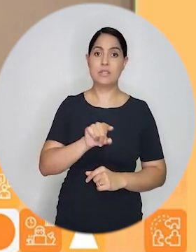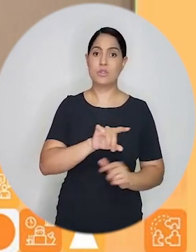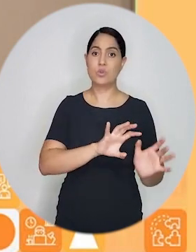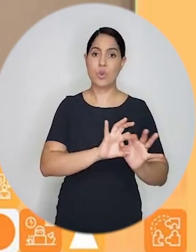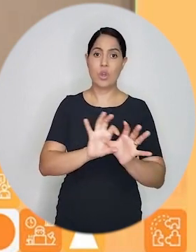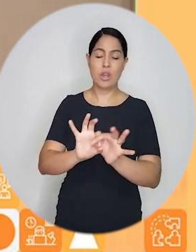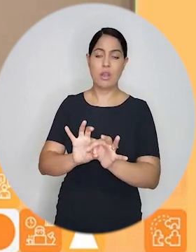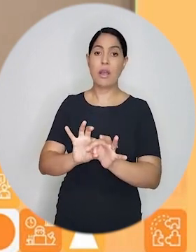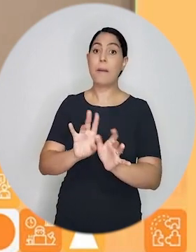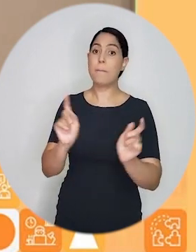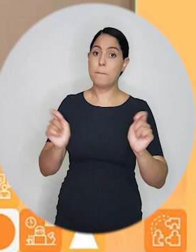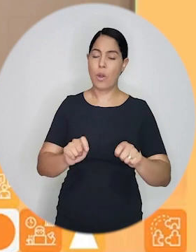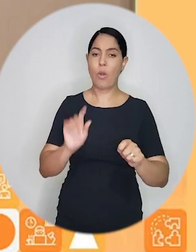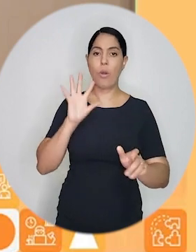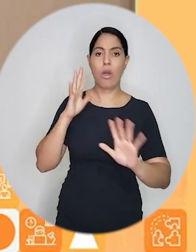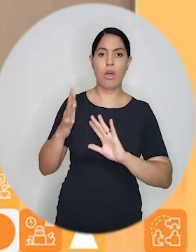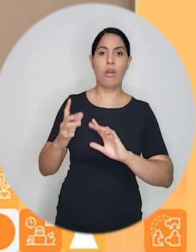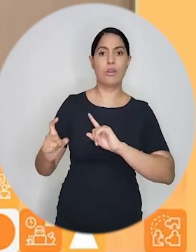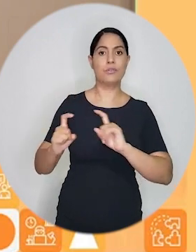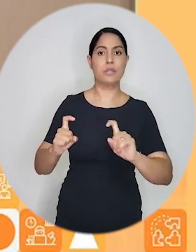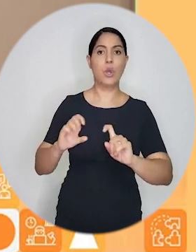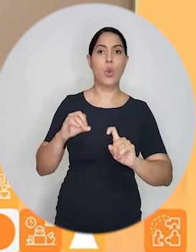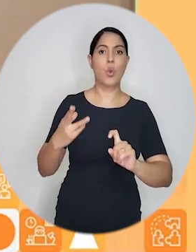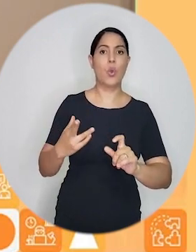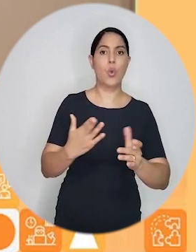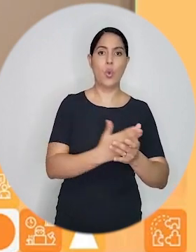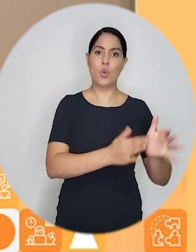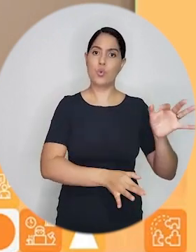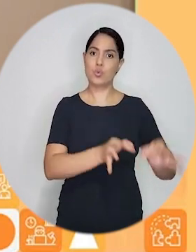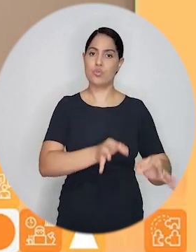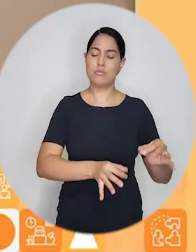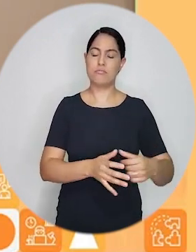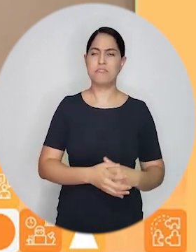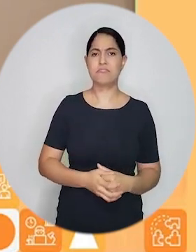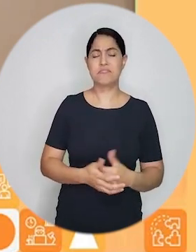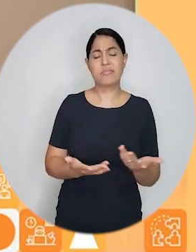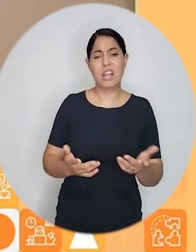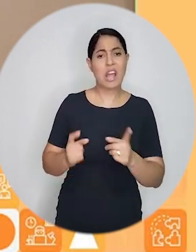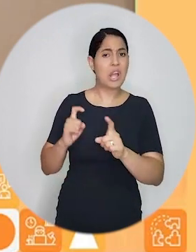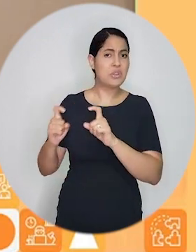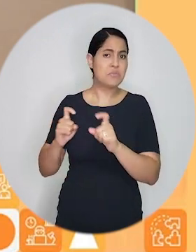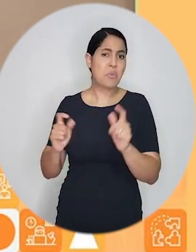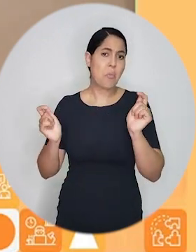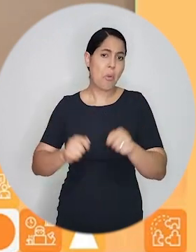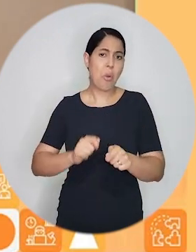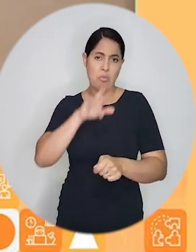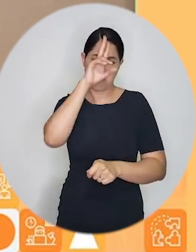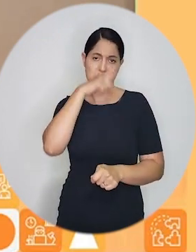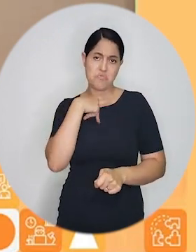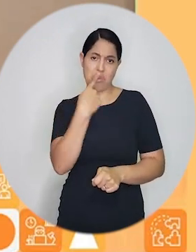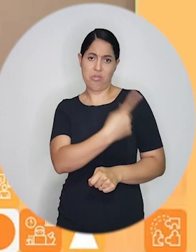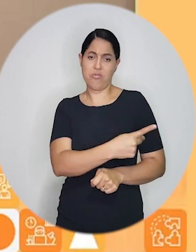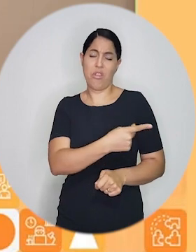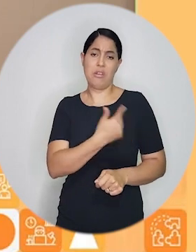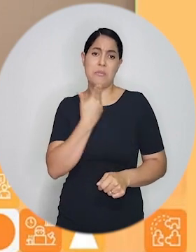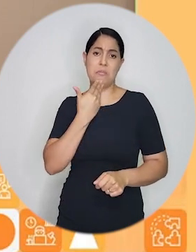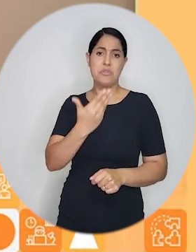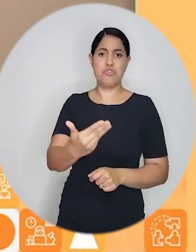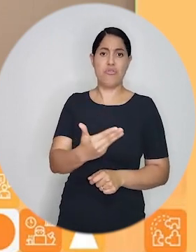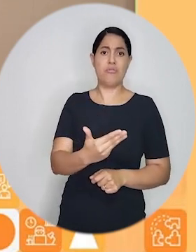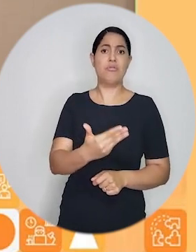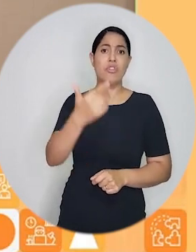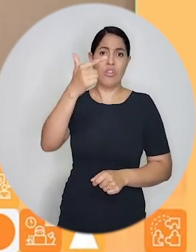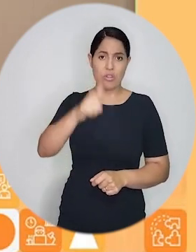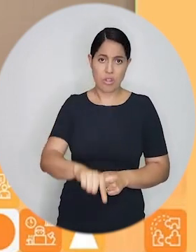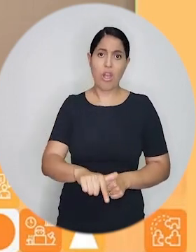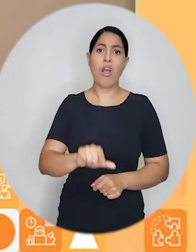digo, pode ter uma impugnação administrativa ou até uma judicial. O administrativo, ele pode, por iniciativa própria, ele